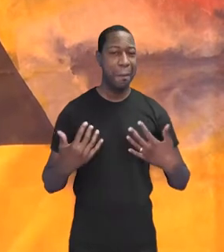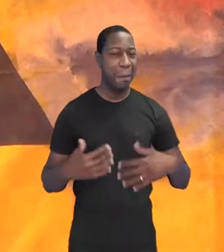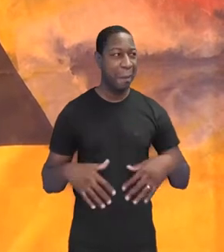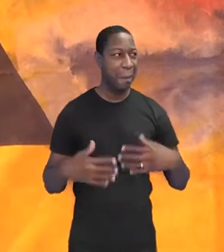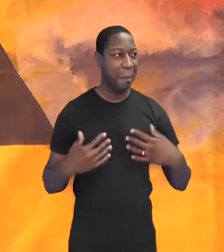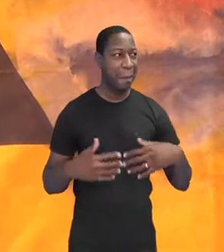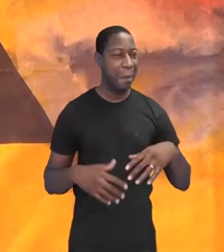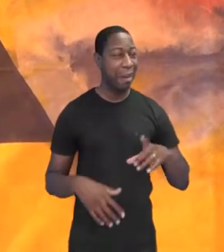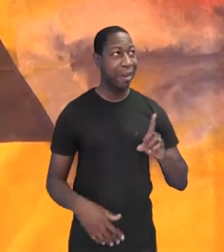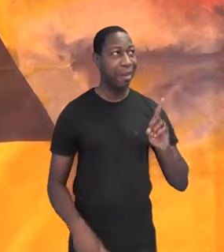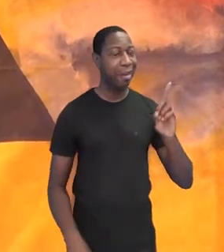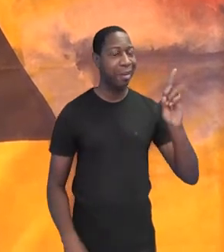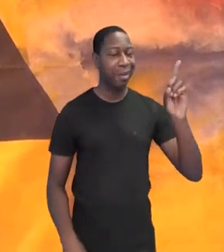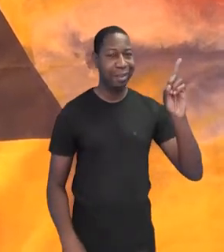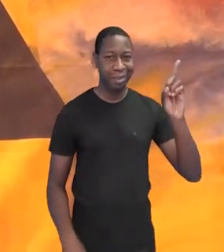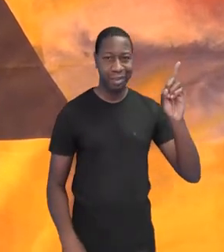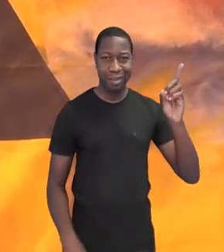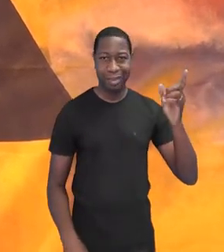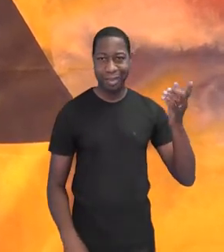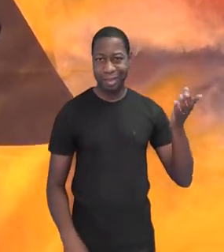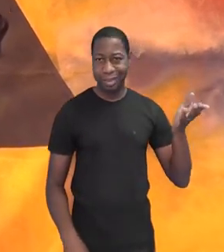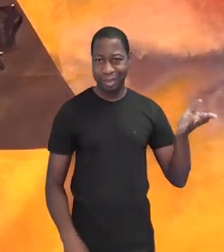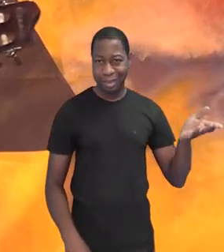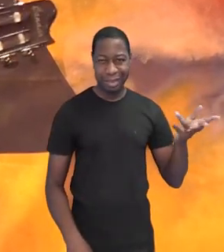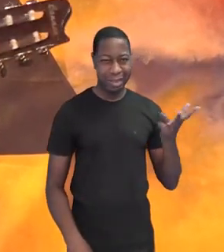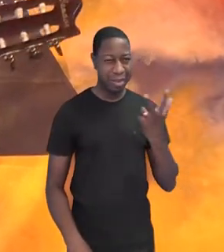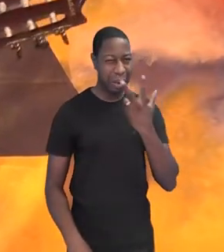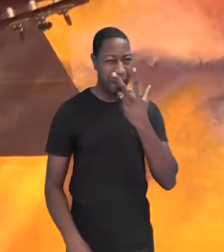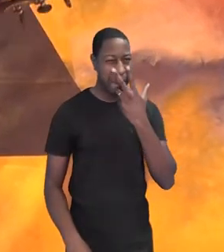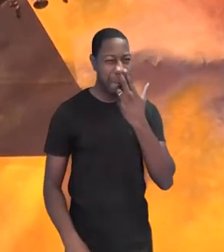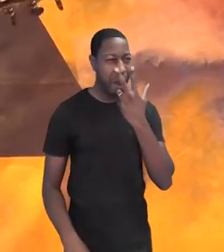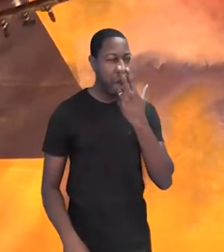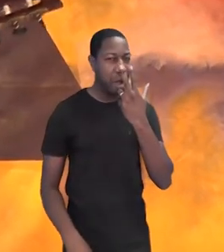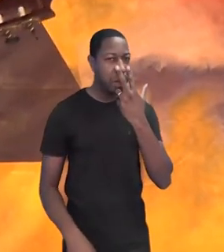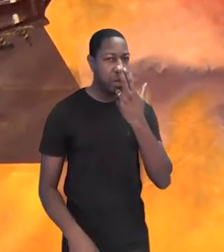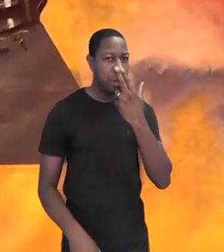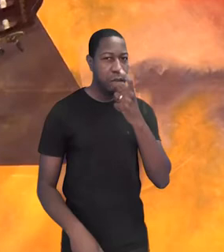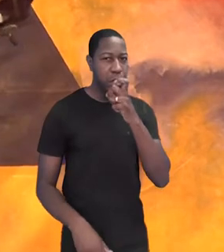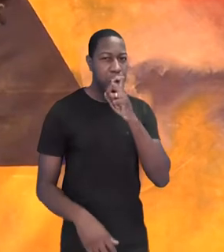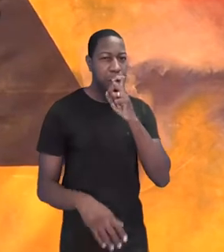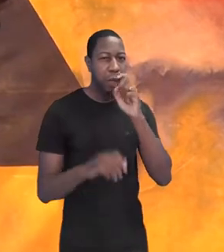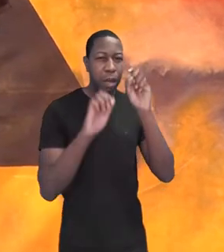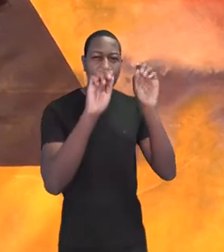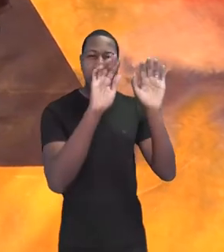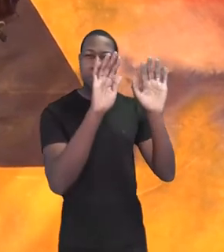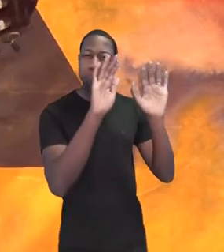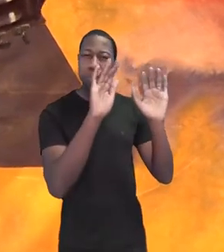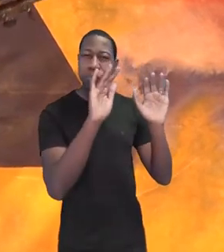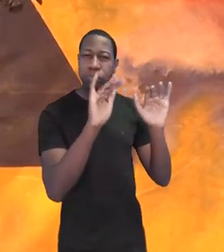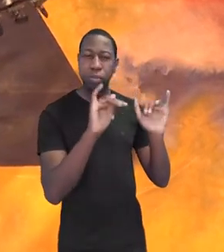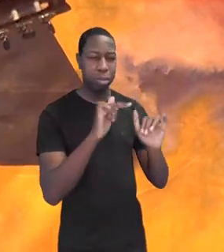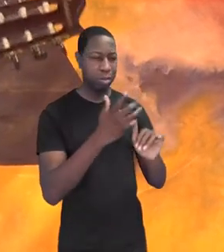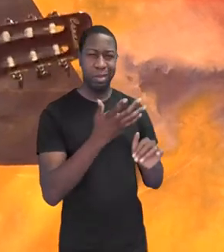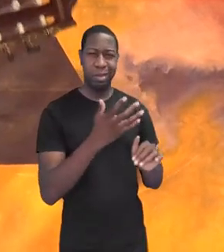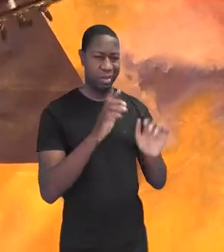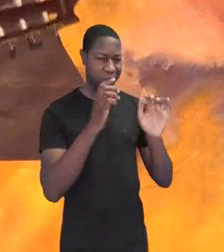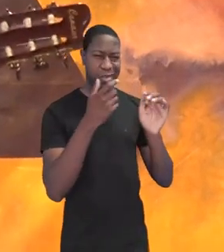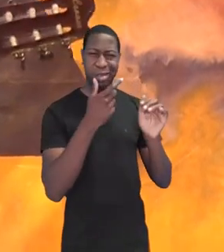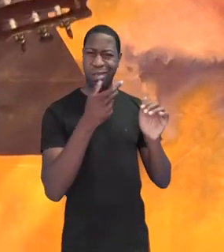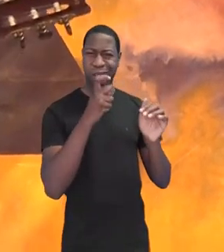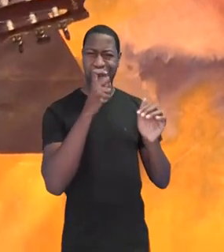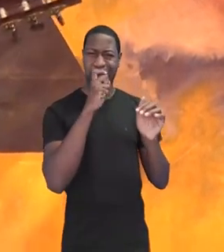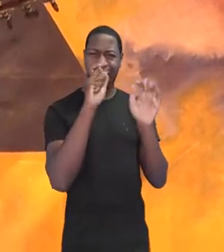Meu Deus, como ela era branca, como era parecida com a neve. Porém, não sei como é a